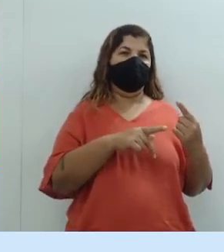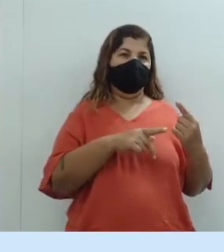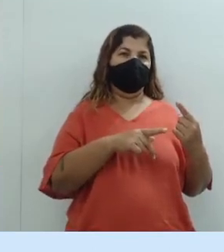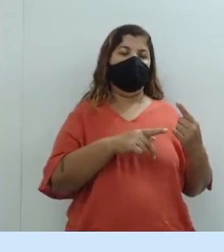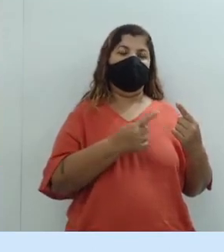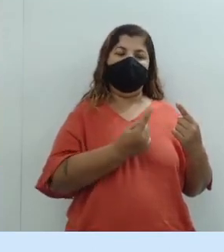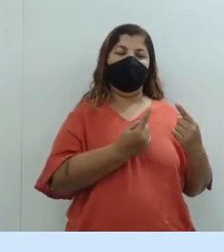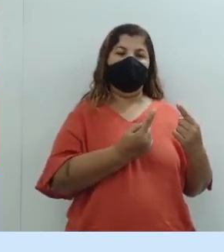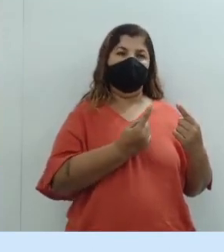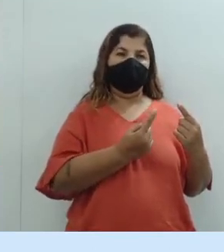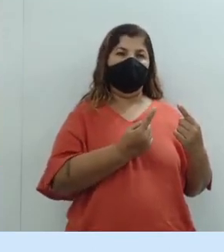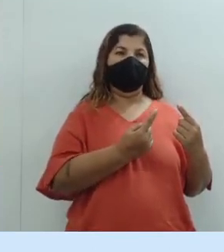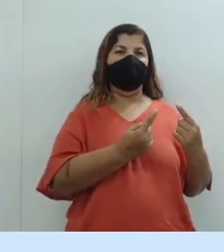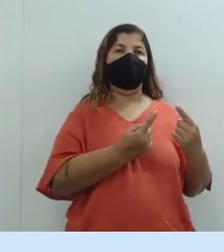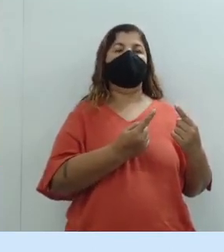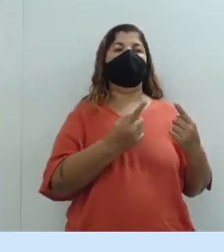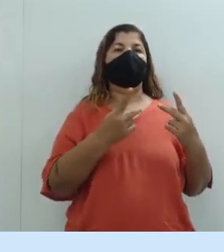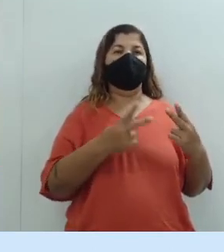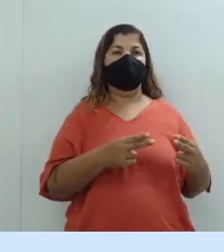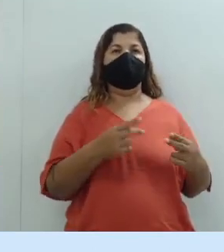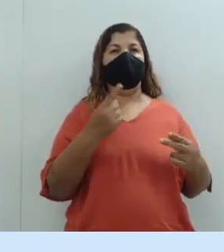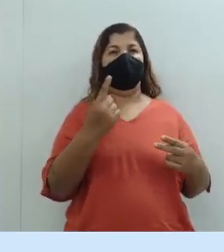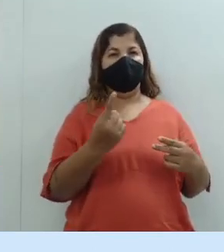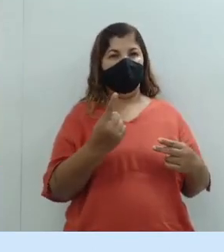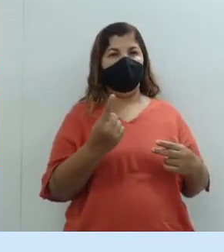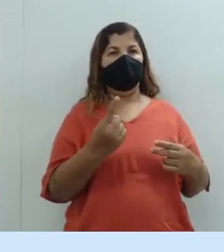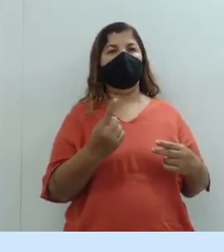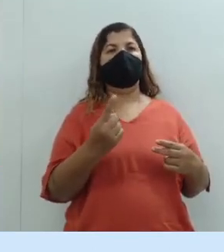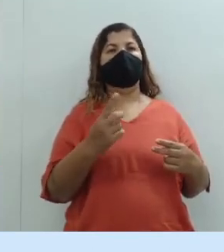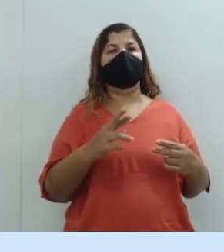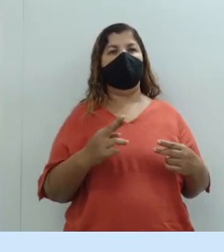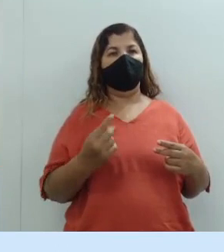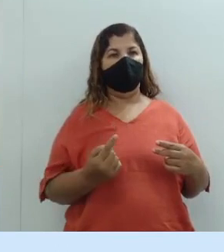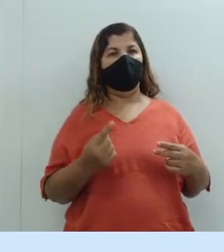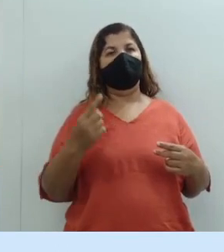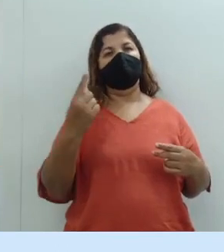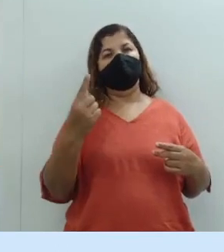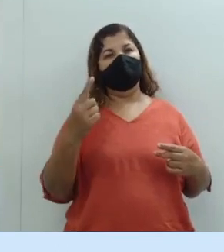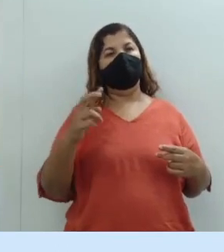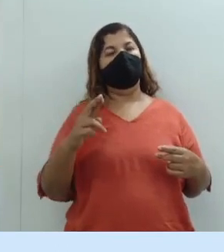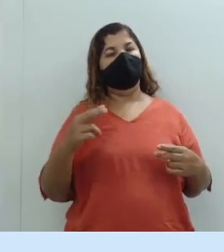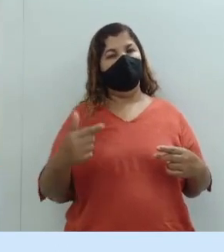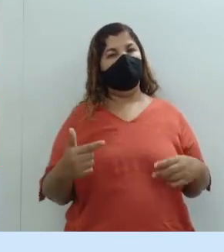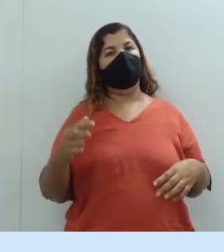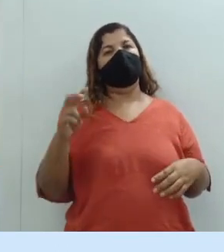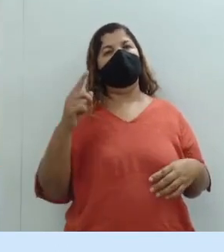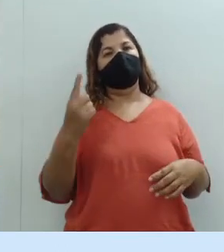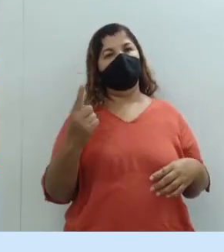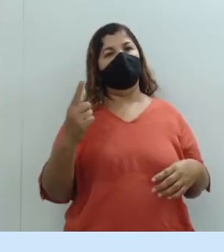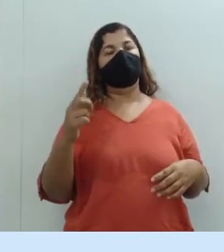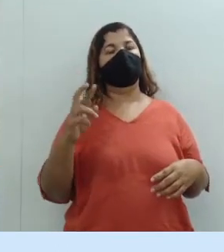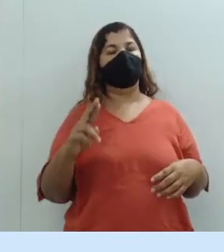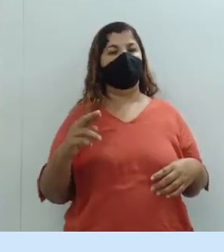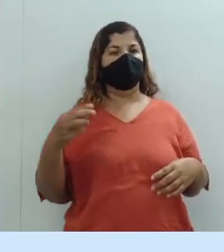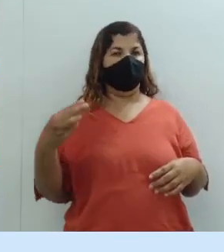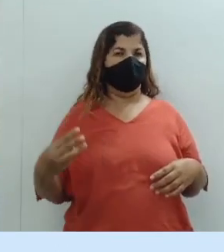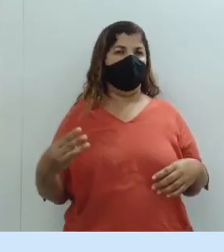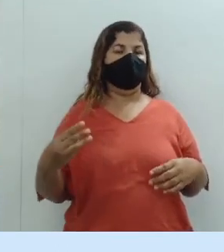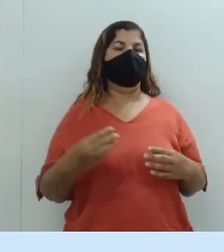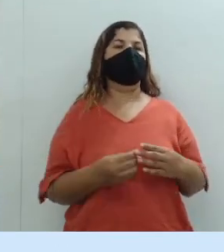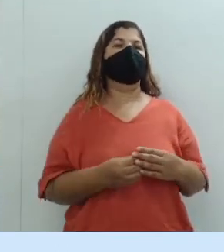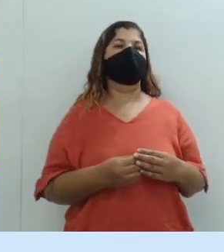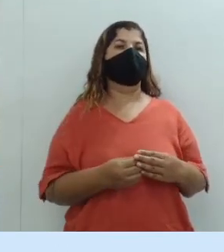único que eu transformei, vai ser igual a 1 sobre a resistência R1, mais 1 sobre a resistência R2, mais 1 sobre a resistência